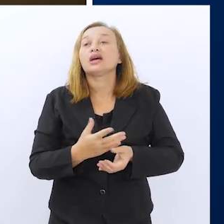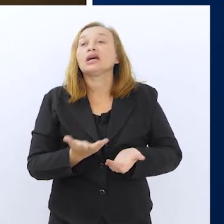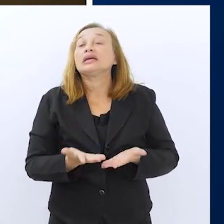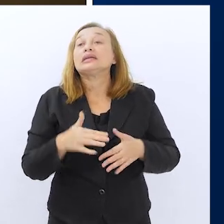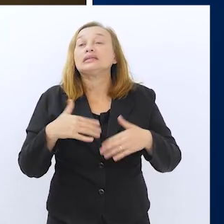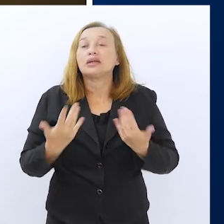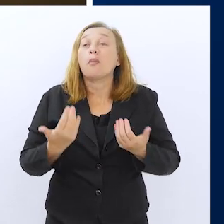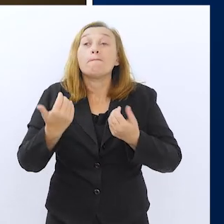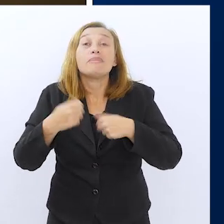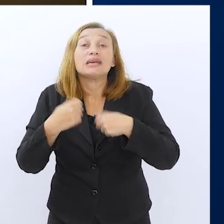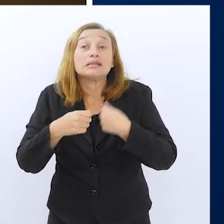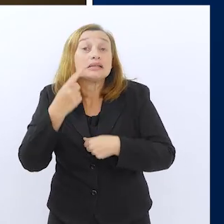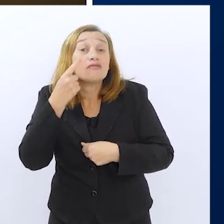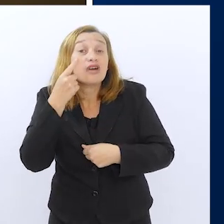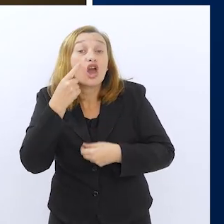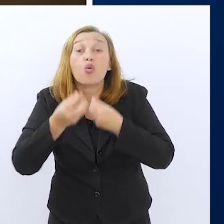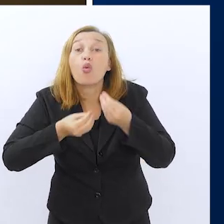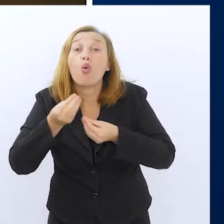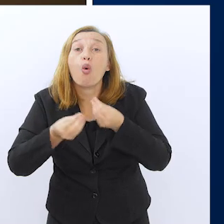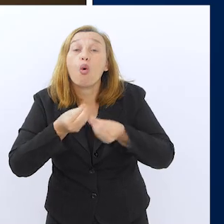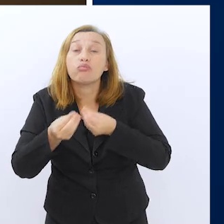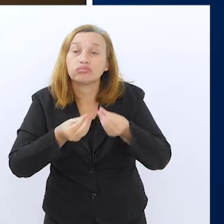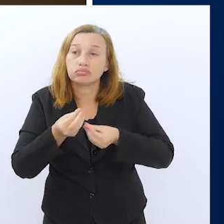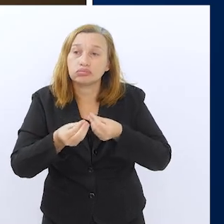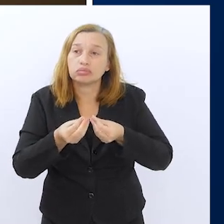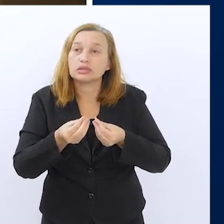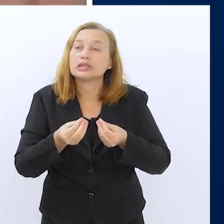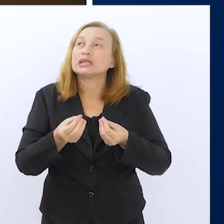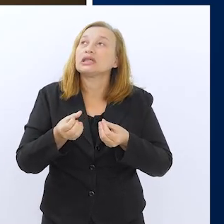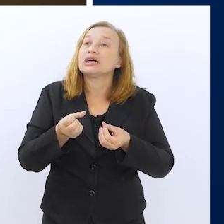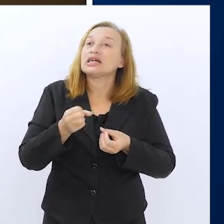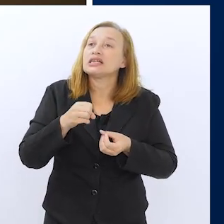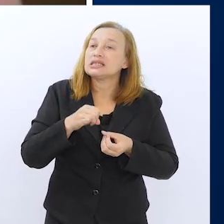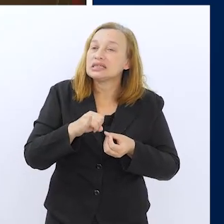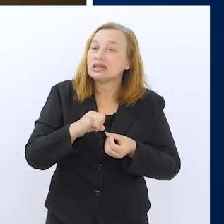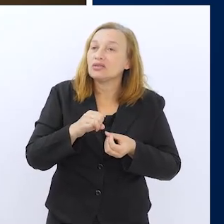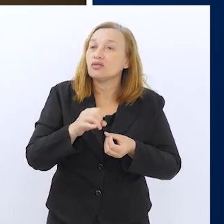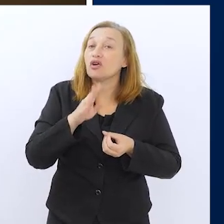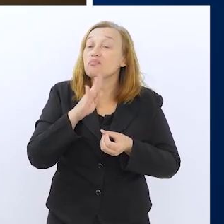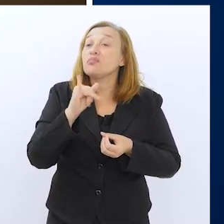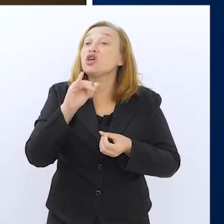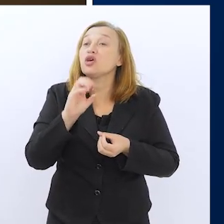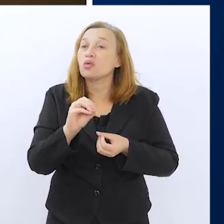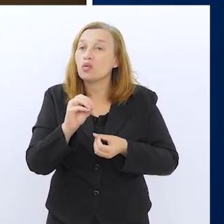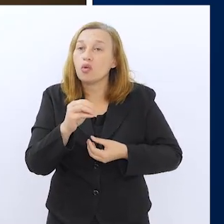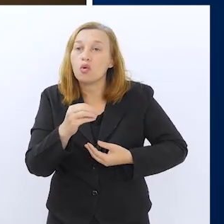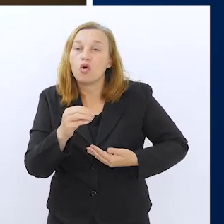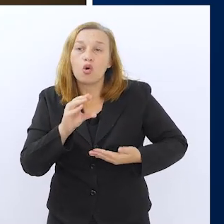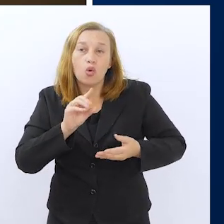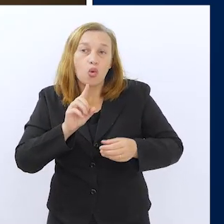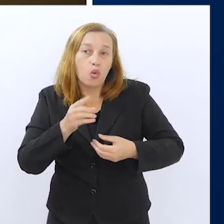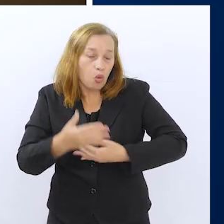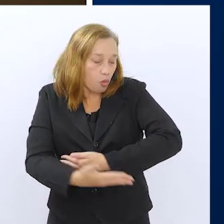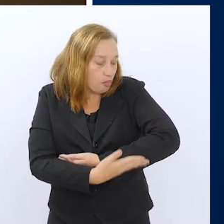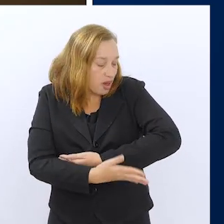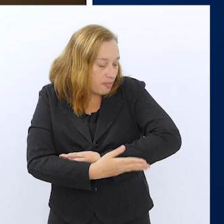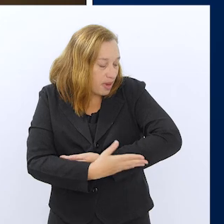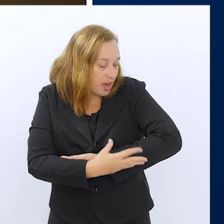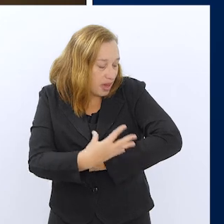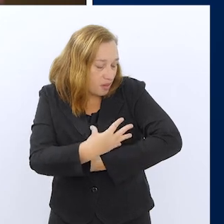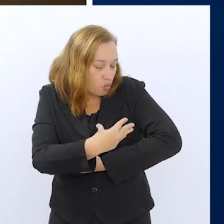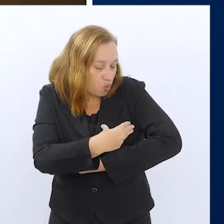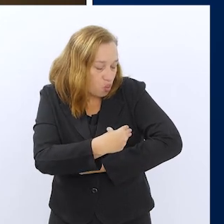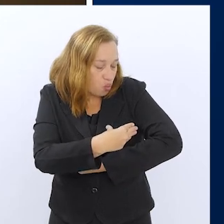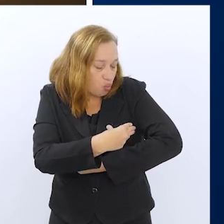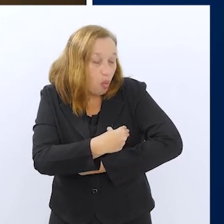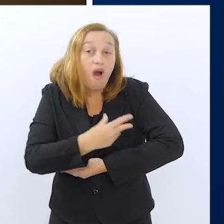um todo. A gente precisa ver se, né, não foi dado em nenhum momento um bico, que às vezes um bico, o bebê faz uma pega no